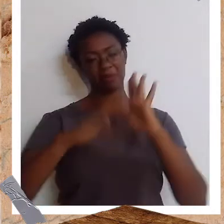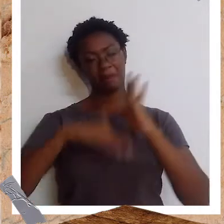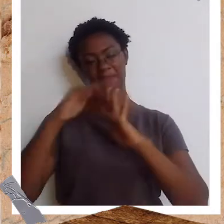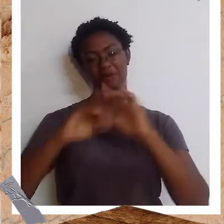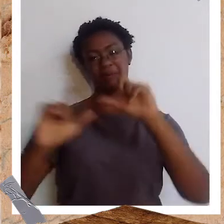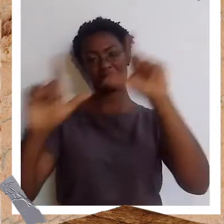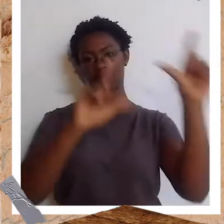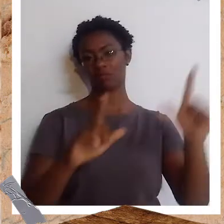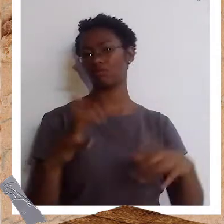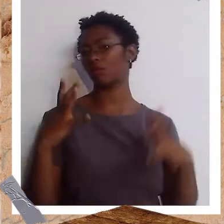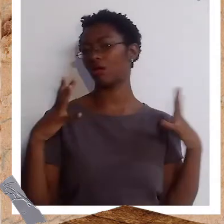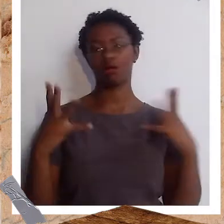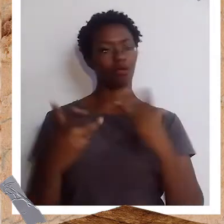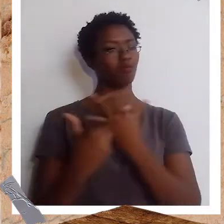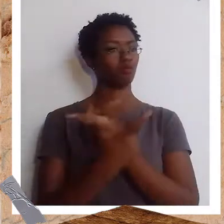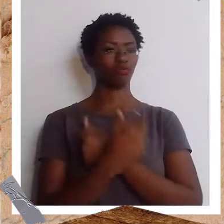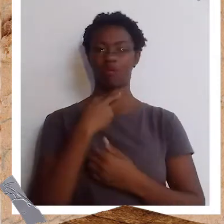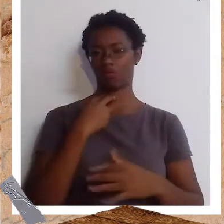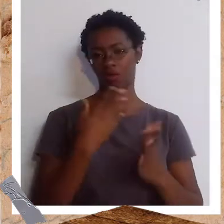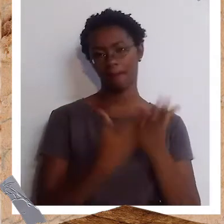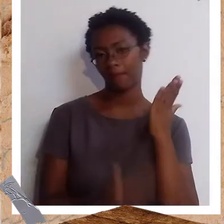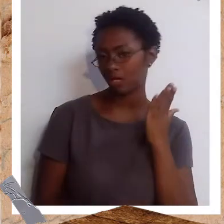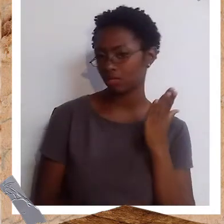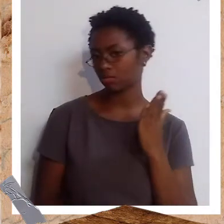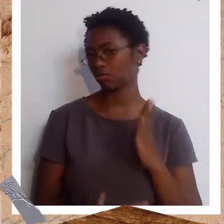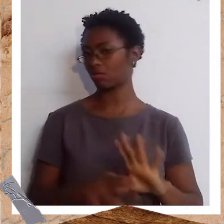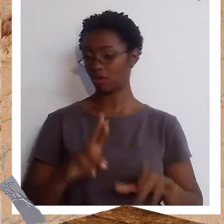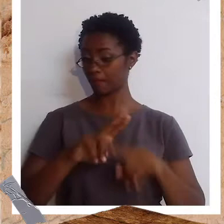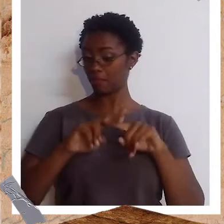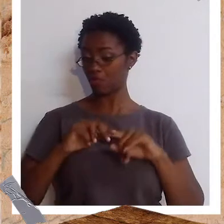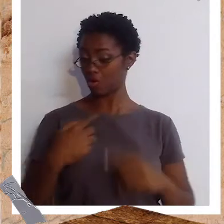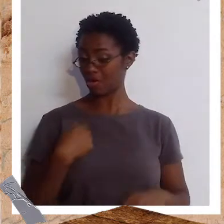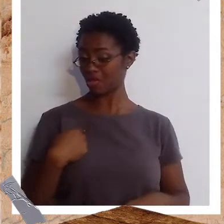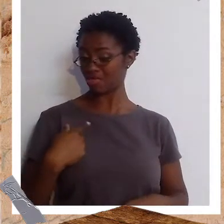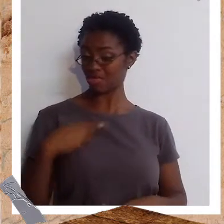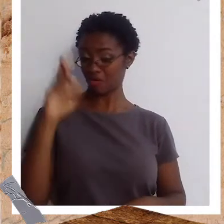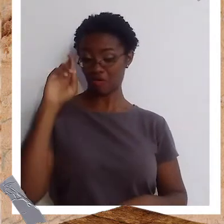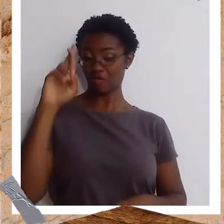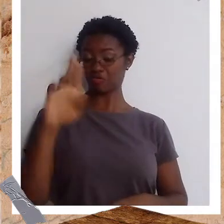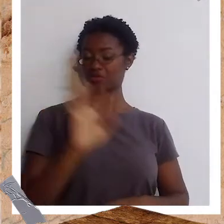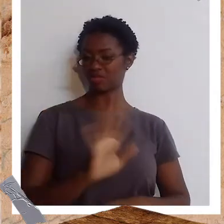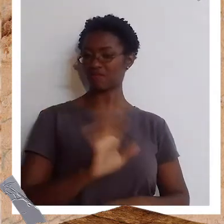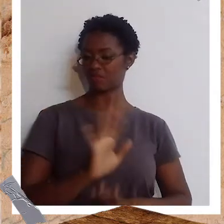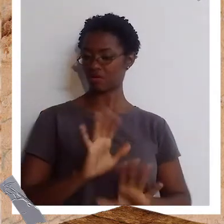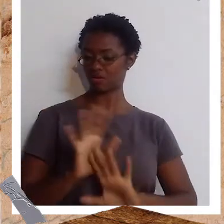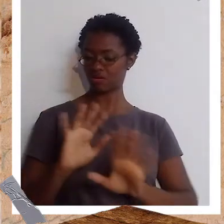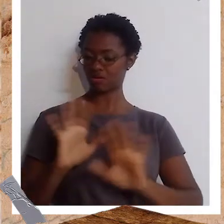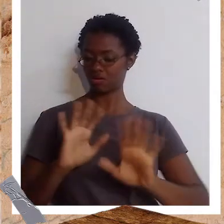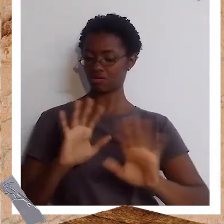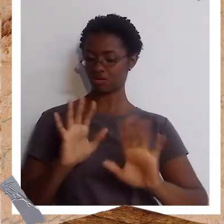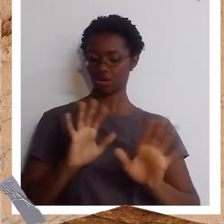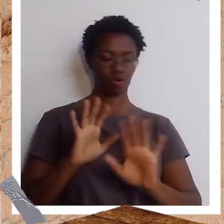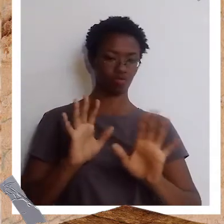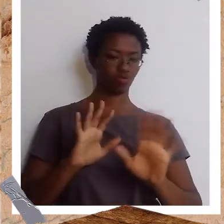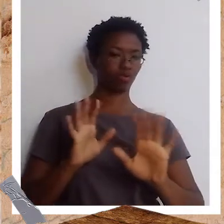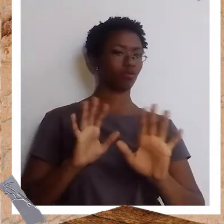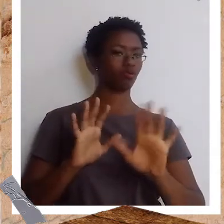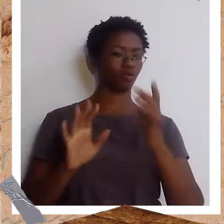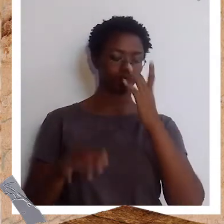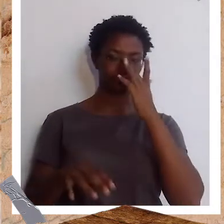ser incrível, assim, é imperdível. Não é porque a gente está na curadoria, não, mas a exposição... Não, imagina. Imagina, assim, não. Mas